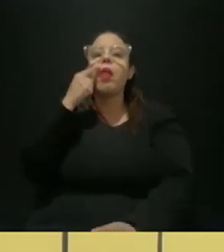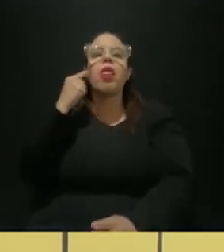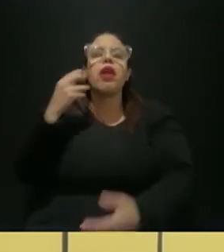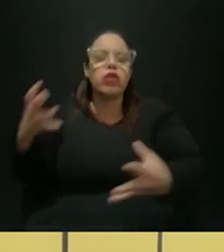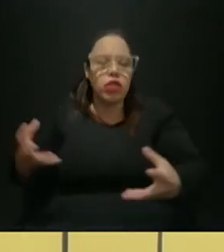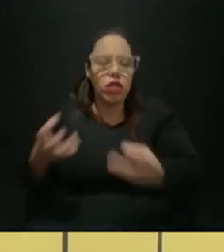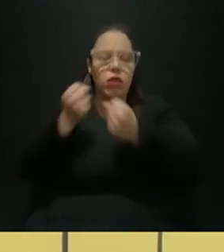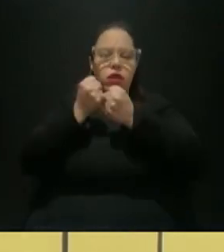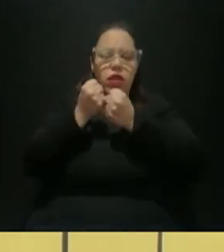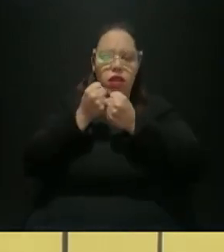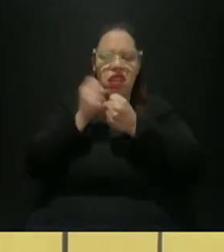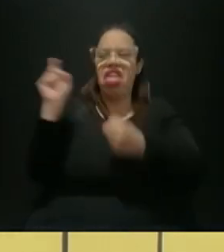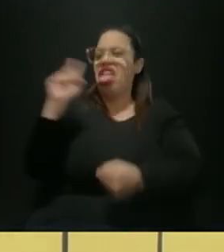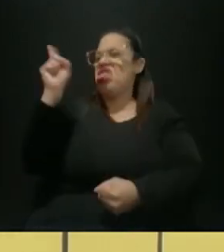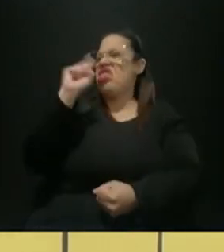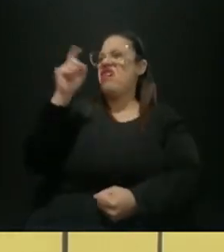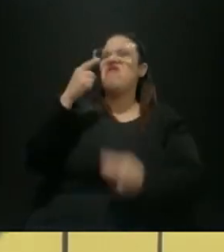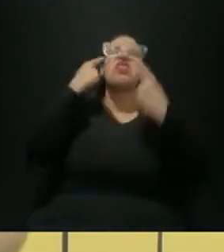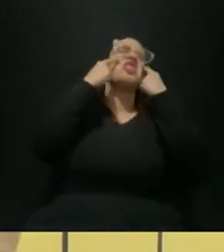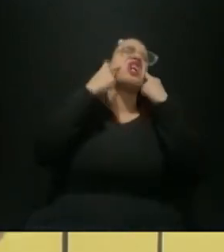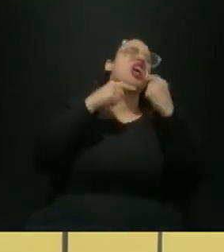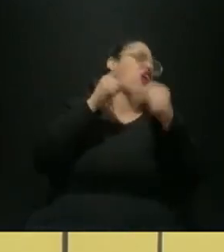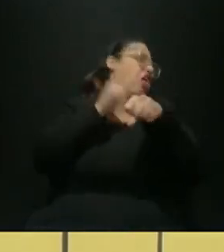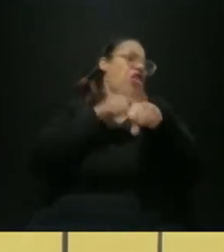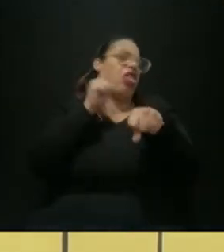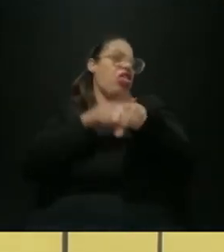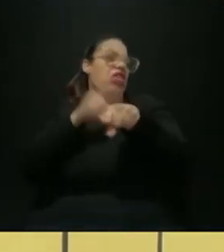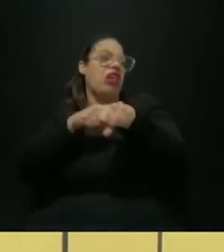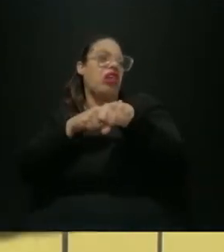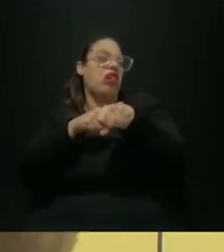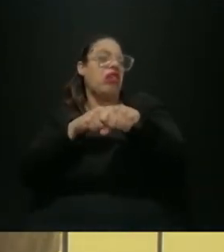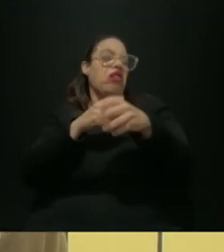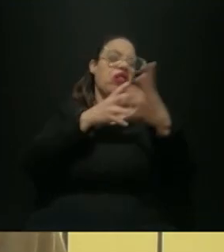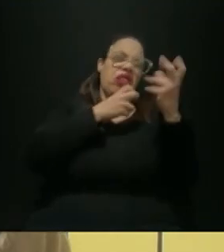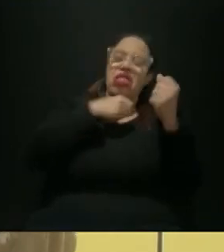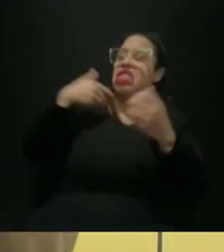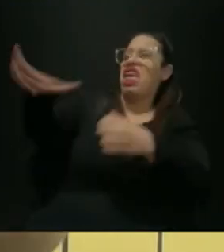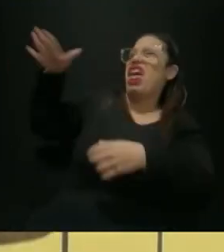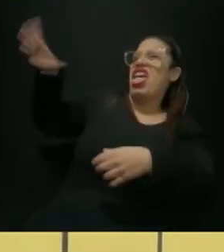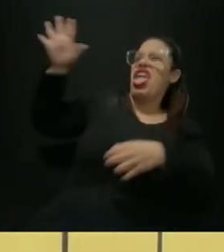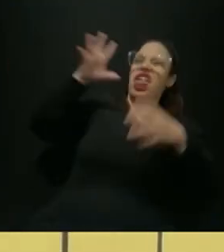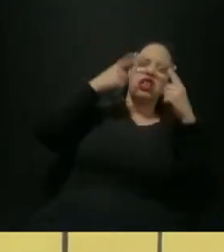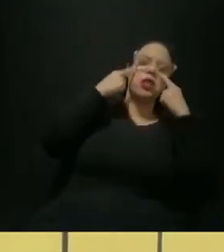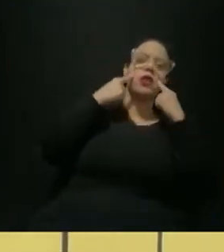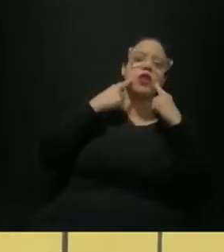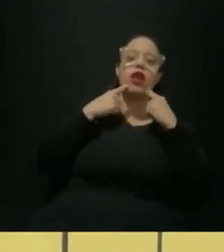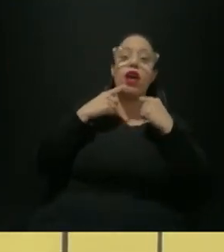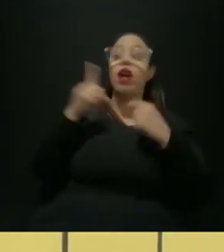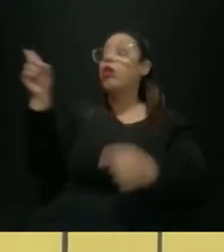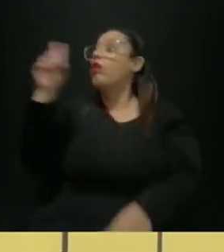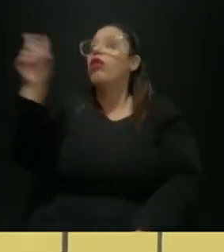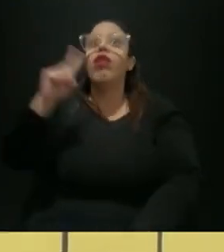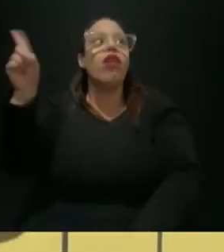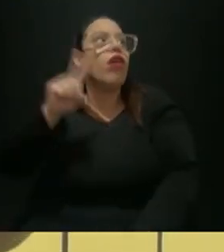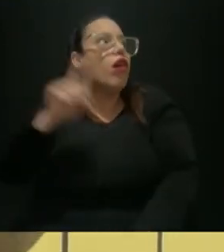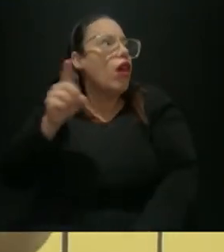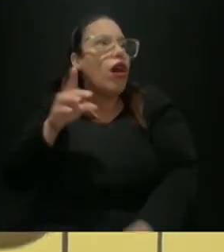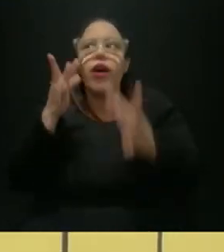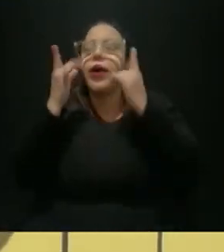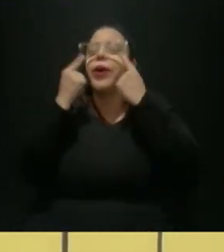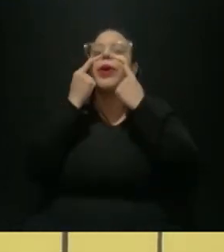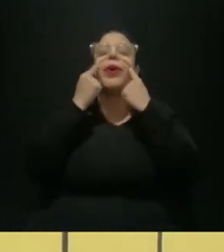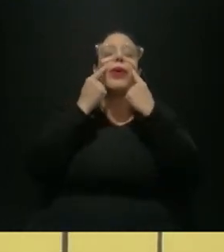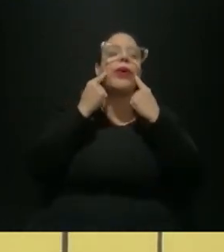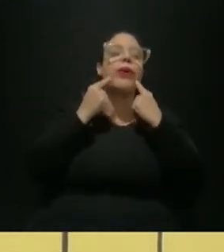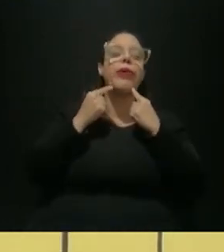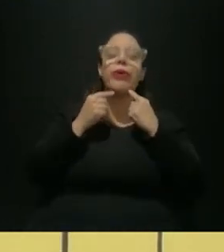querer chorar toda hora, você vai ter que ficar a noite inteira com ele no colo. Deixa ele chorar. Não. O choro é uma chamada, é uma forma de querer atenção. Você